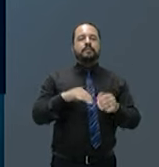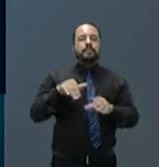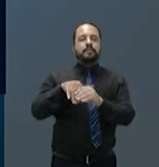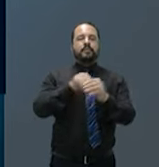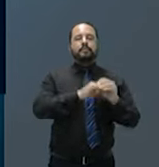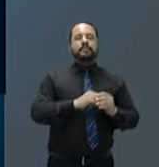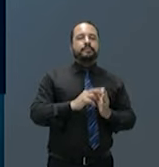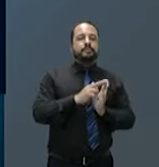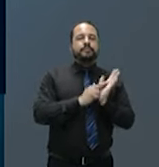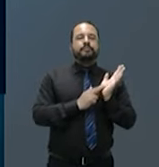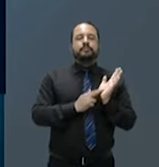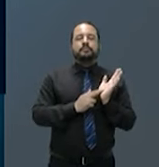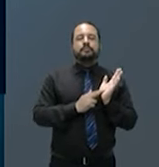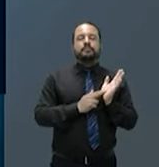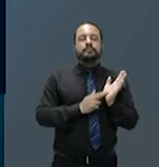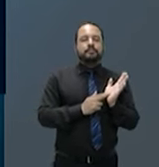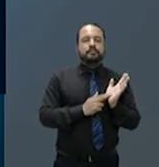relator,